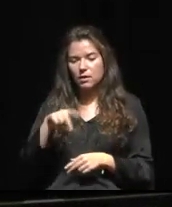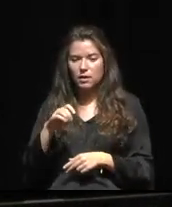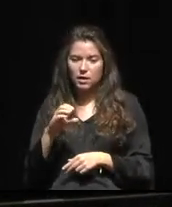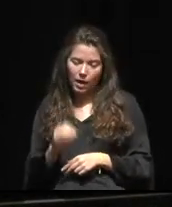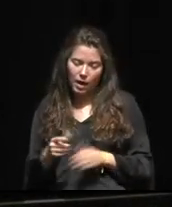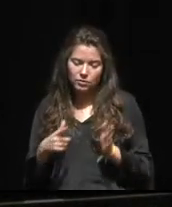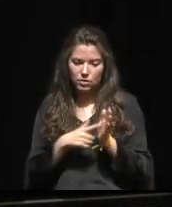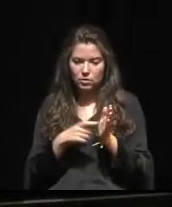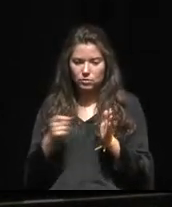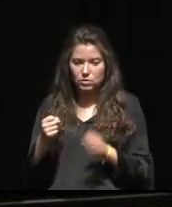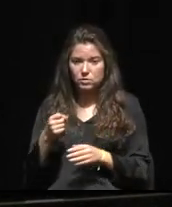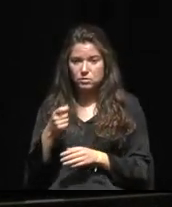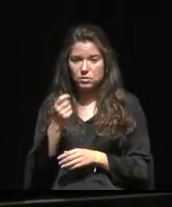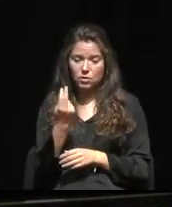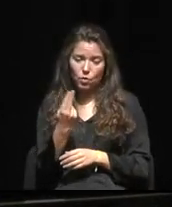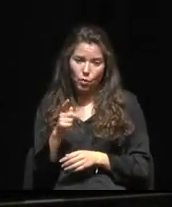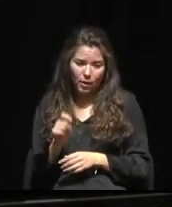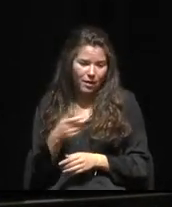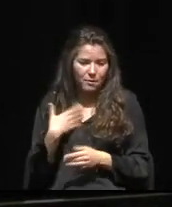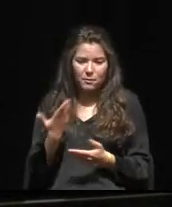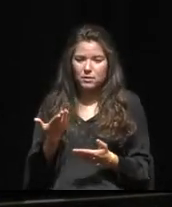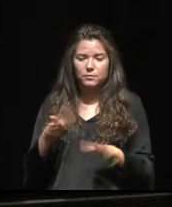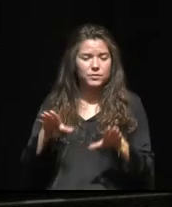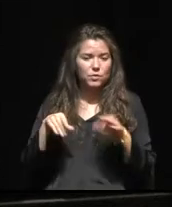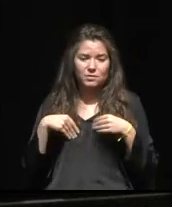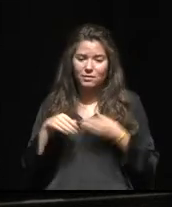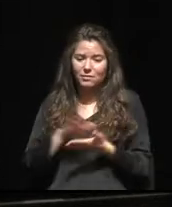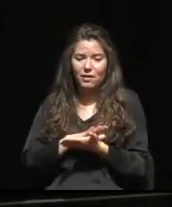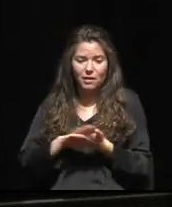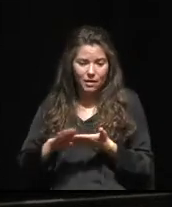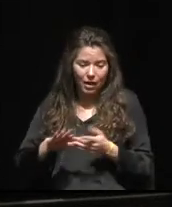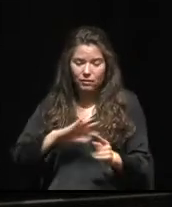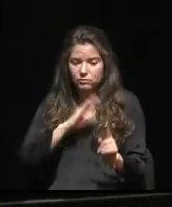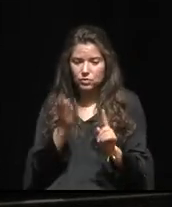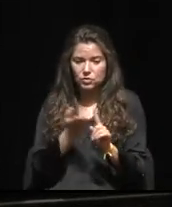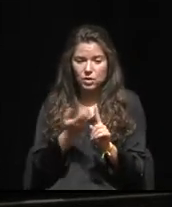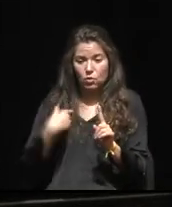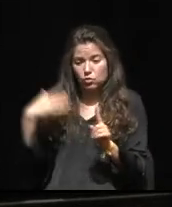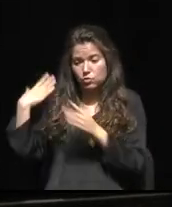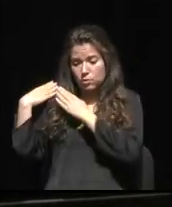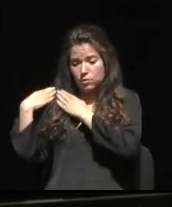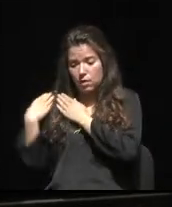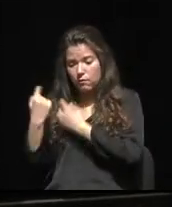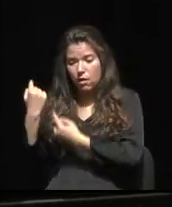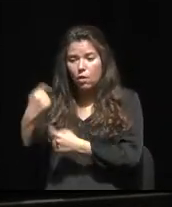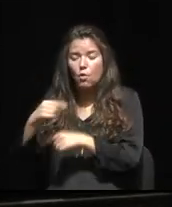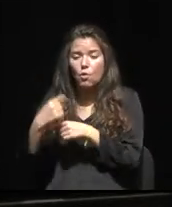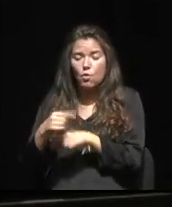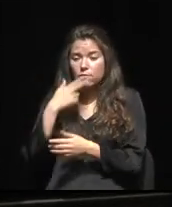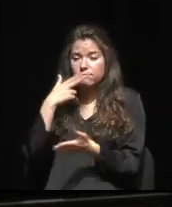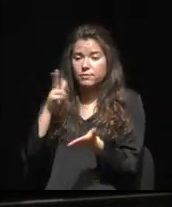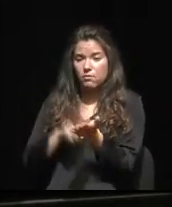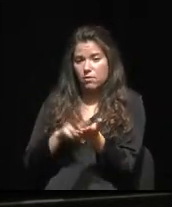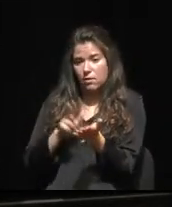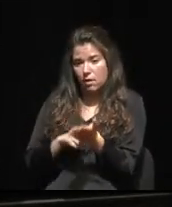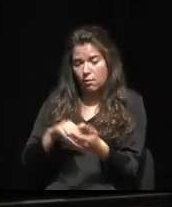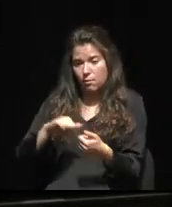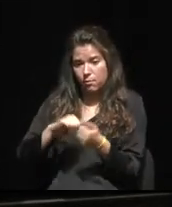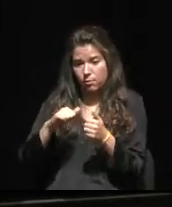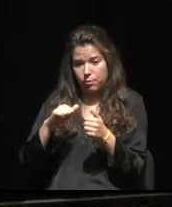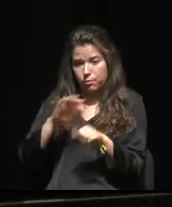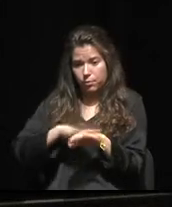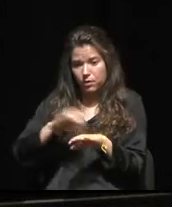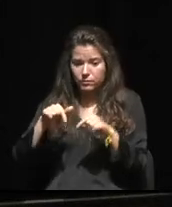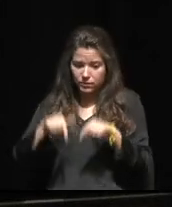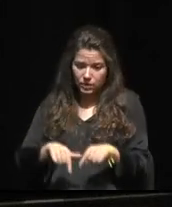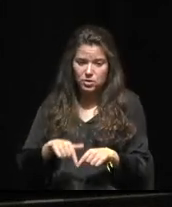e União Europeia recusando aceitar qualquer condenação Ao Único responsável verdadeiramente desta por esta flagrante de